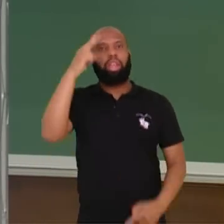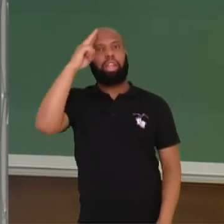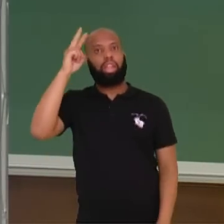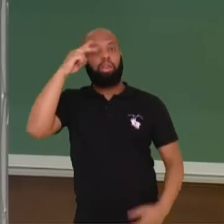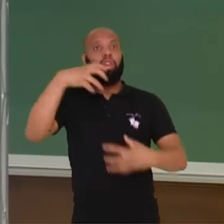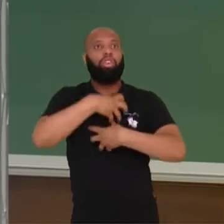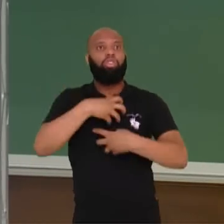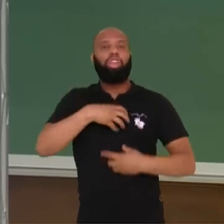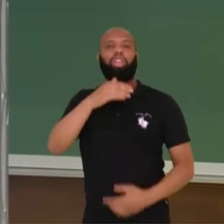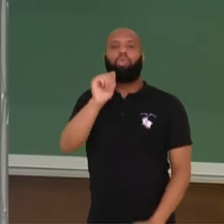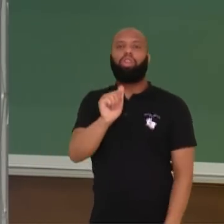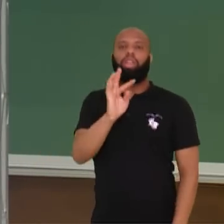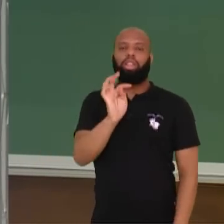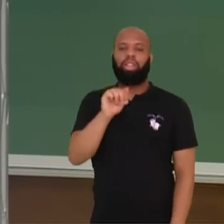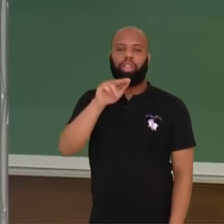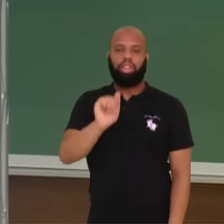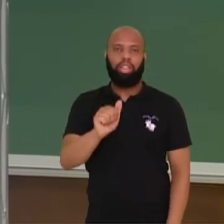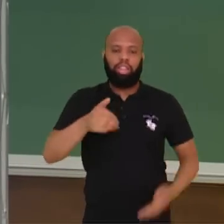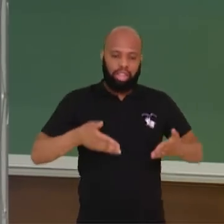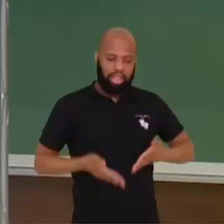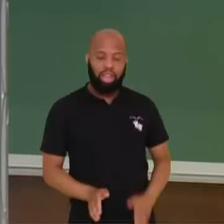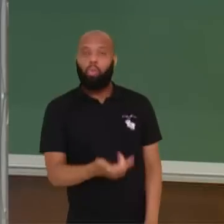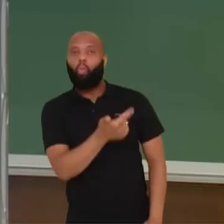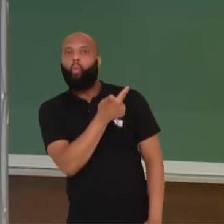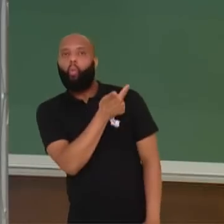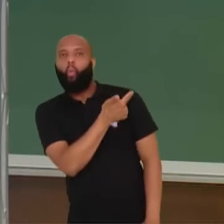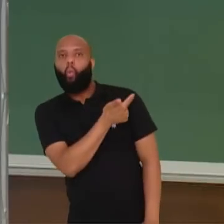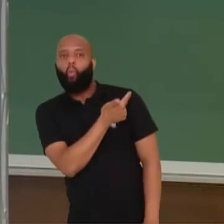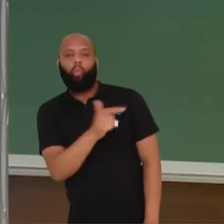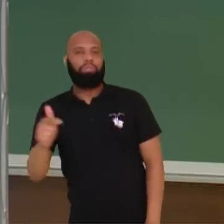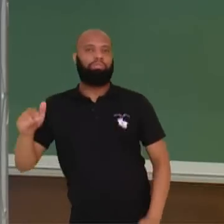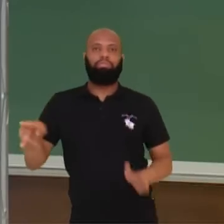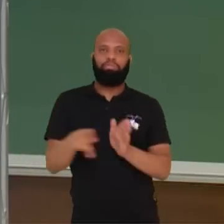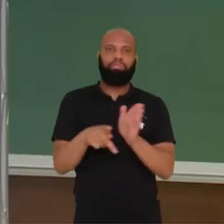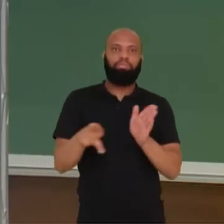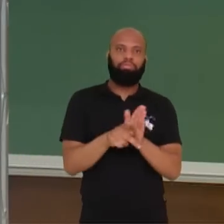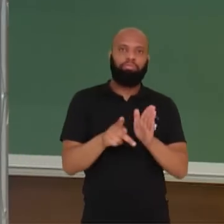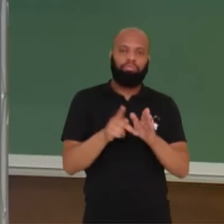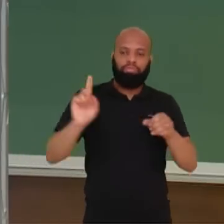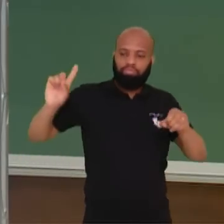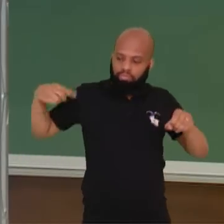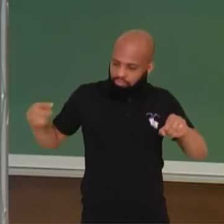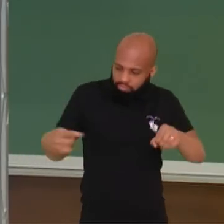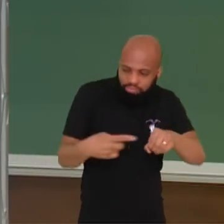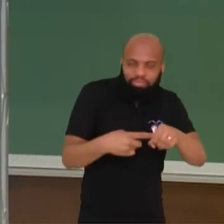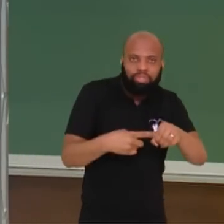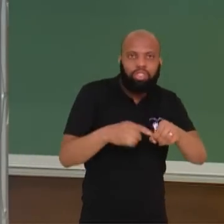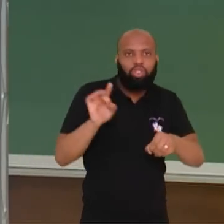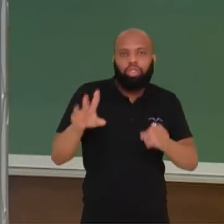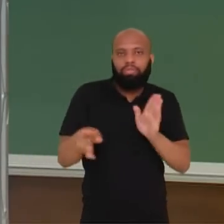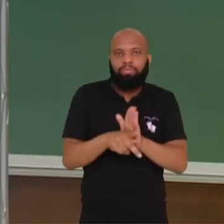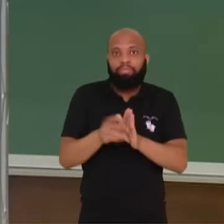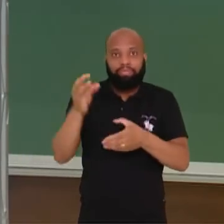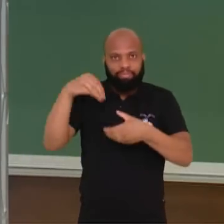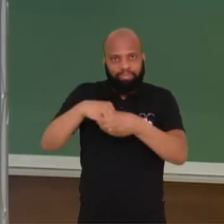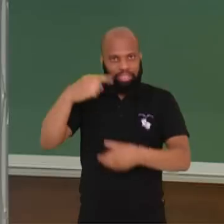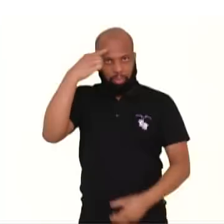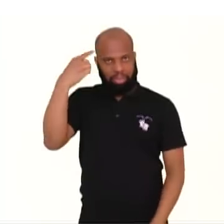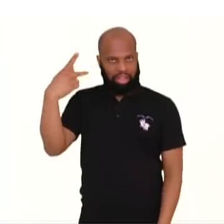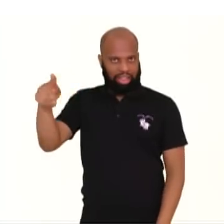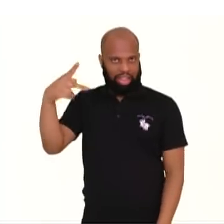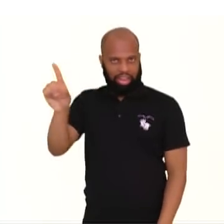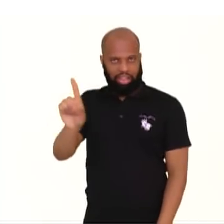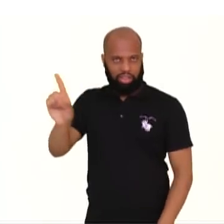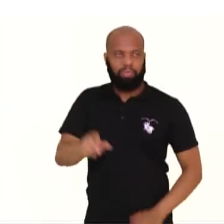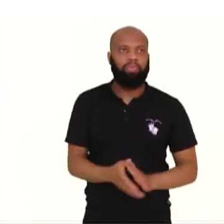como Atena também nasceu sem fecundação, sozinha, pura, da cabeça de Zeus. Ok? Muito bem. Na atividade número